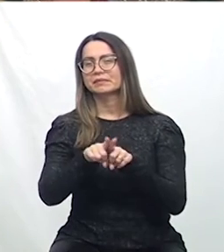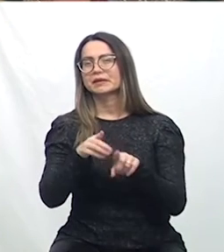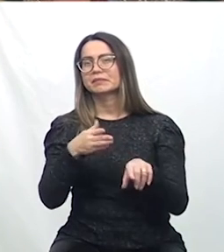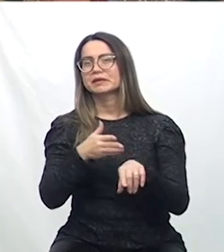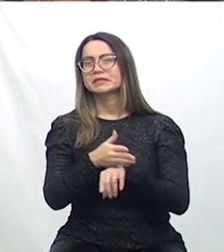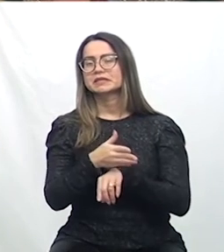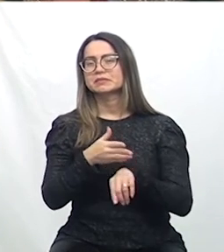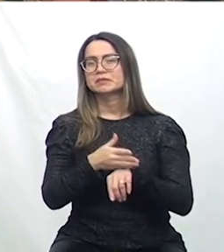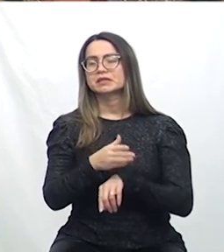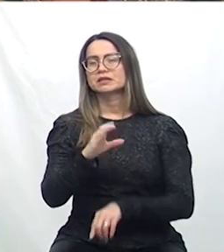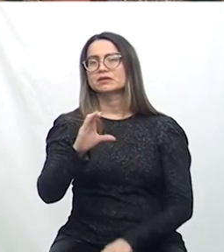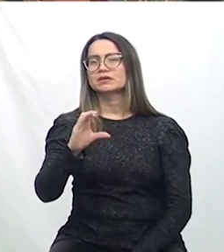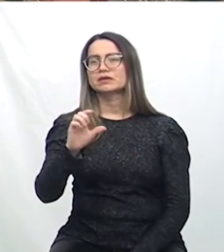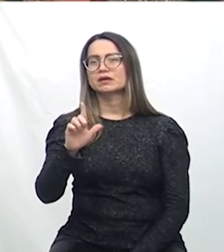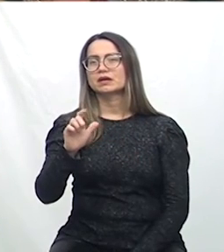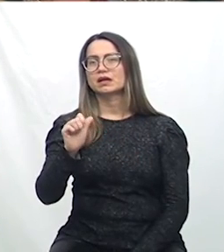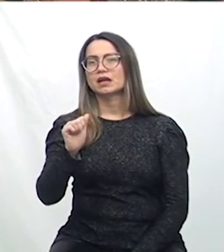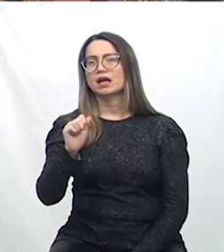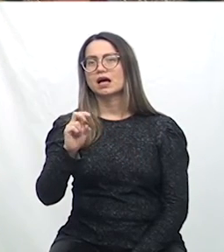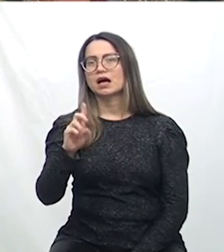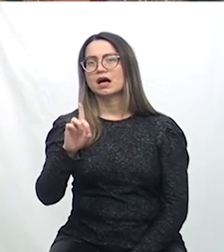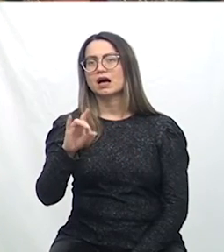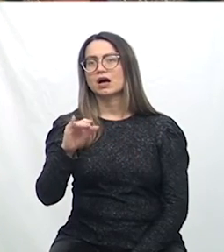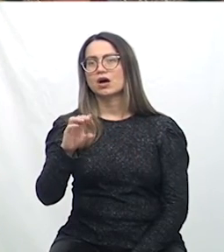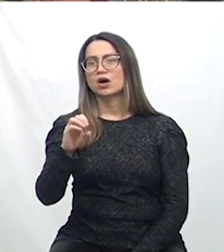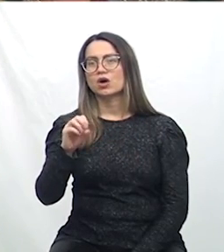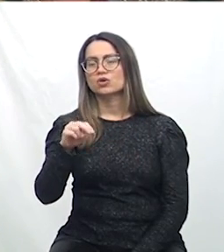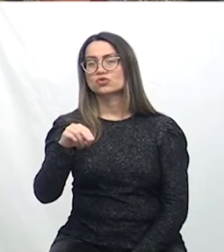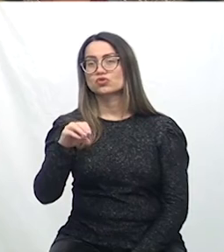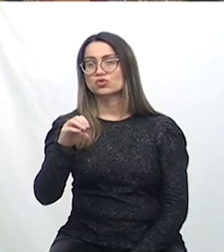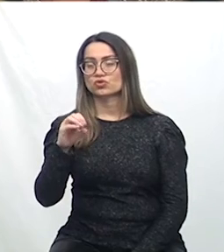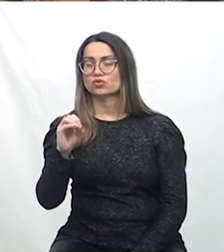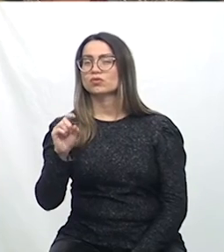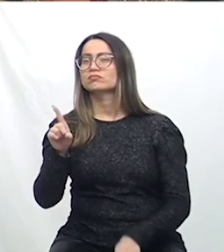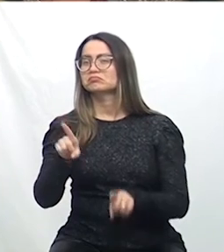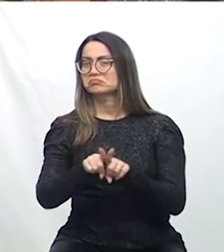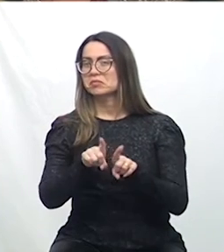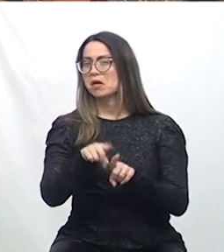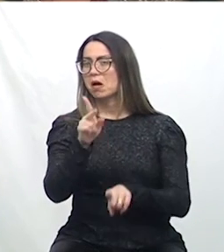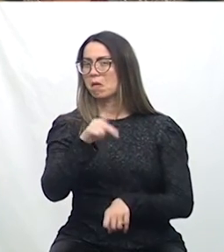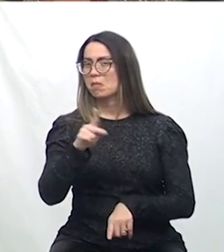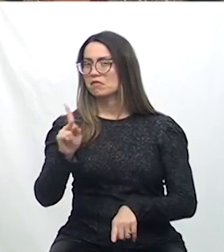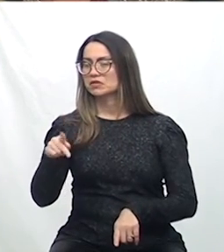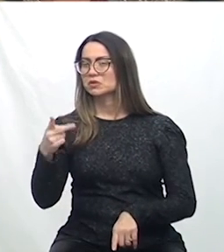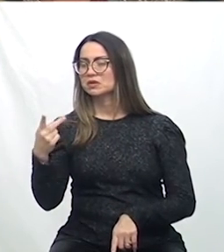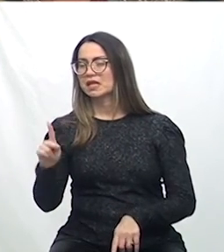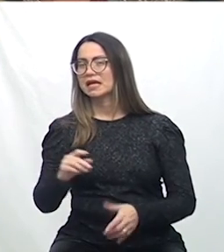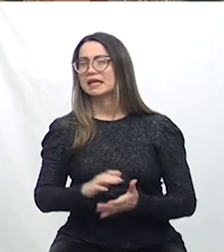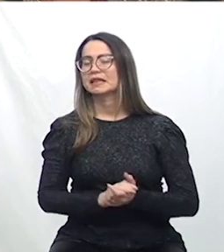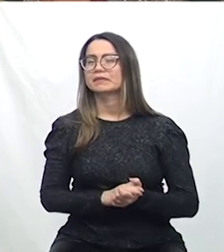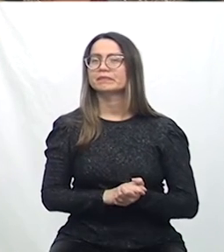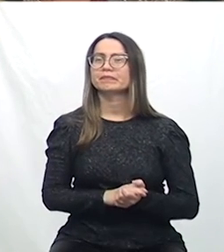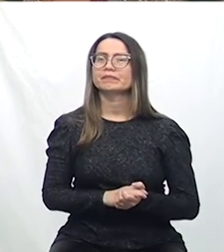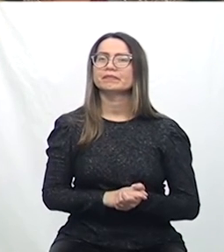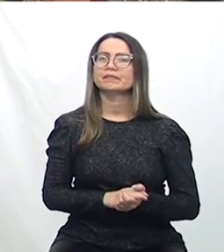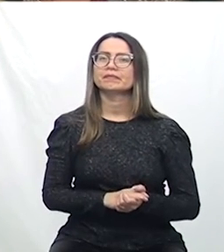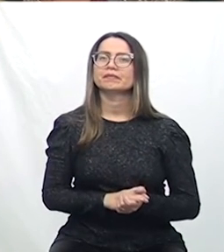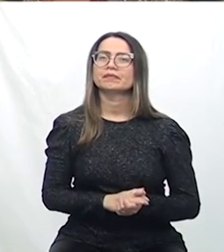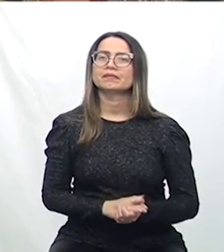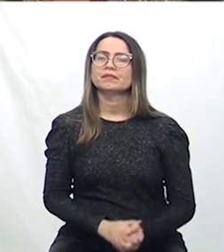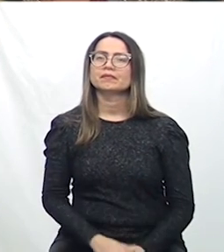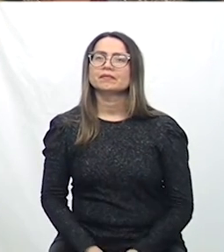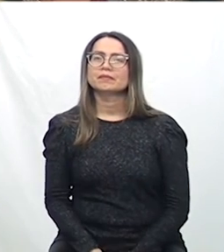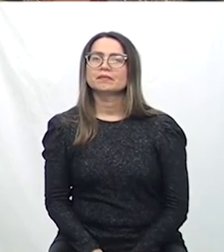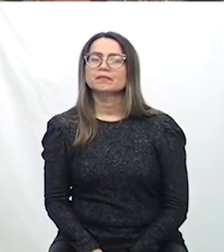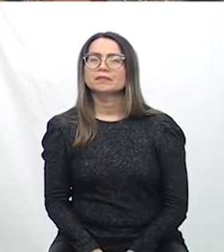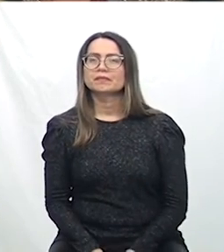ao Claudionor Pirola, que também é o técnico dela, né? Ao Neto Gione, o presidente da Fundação Municipal